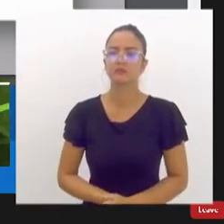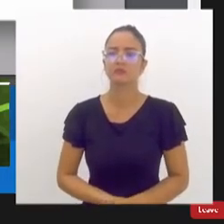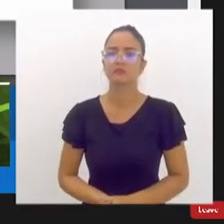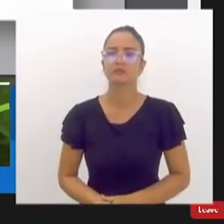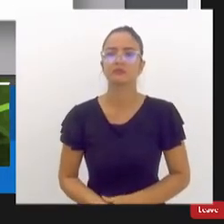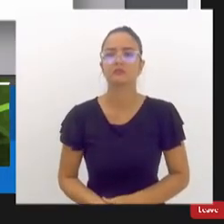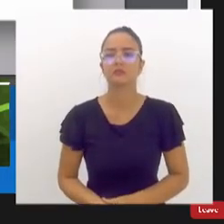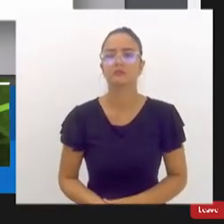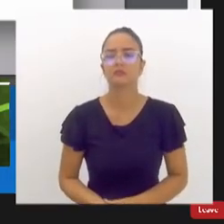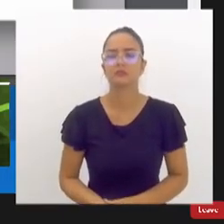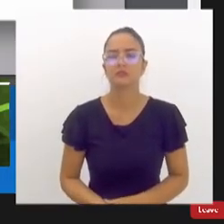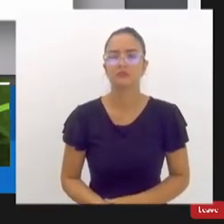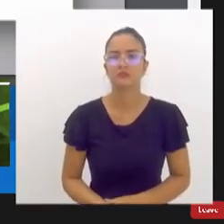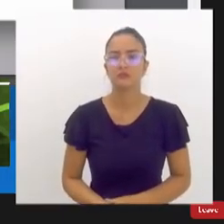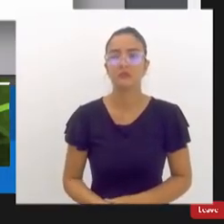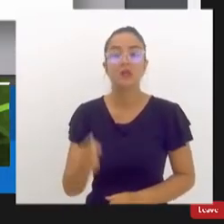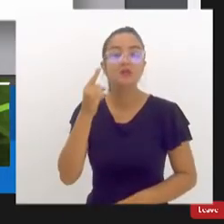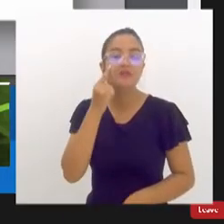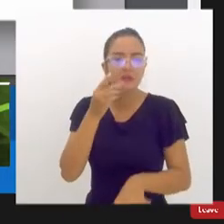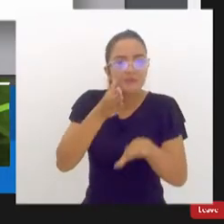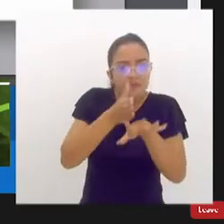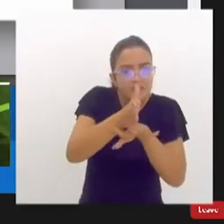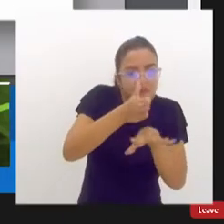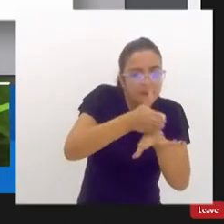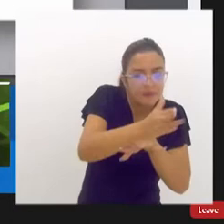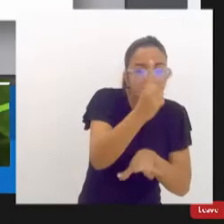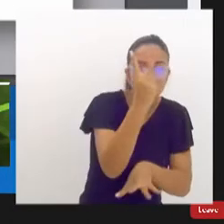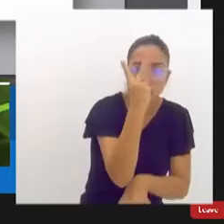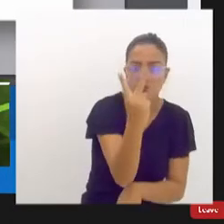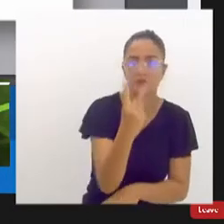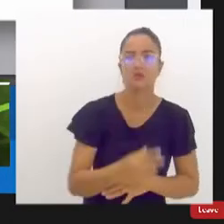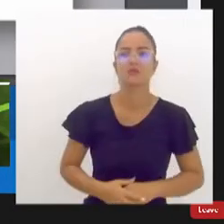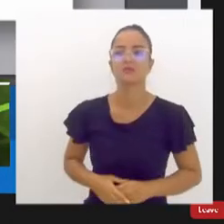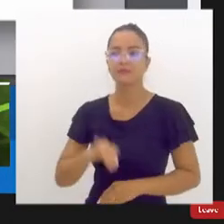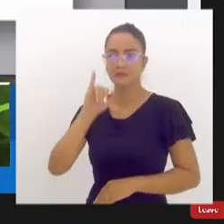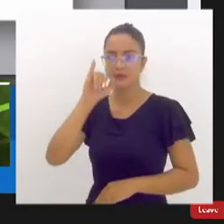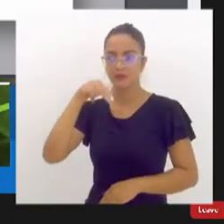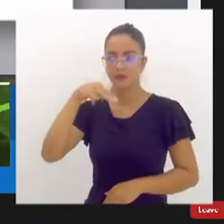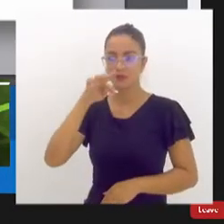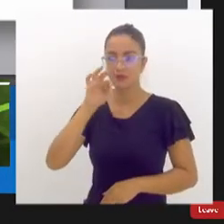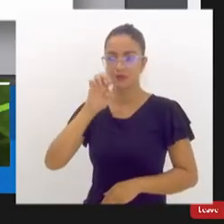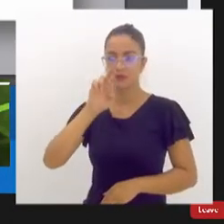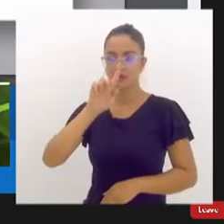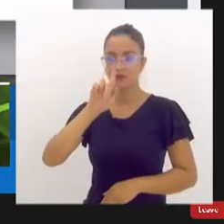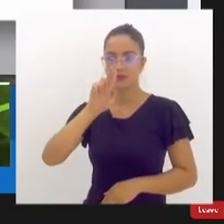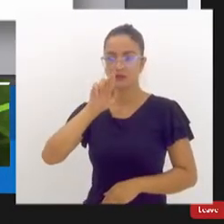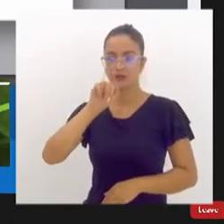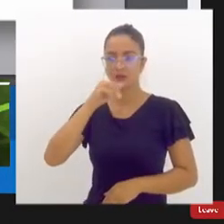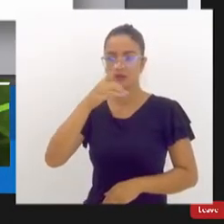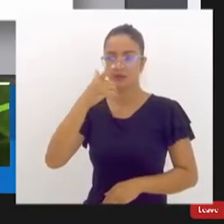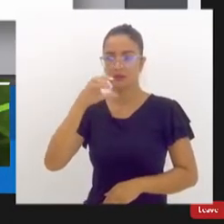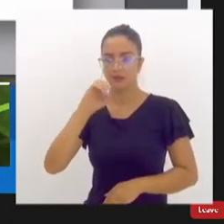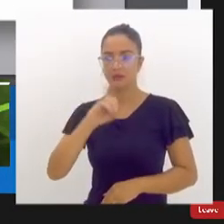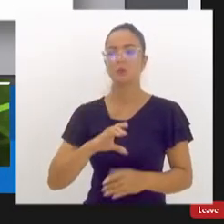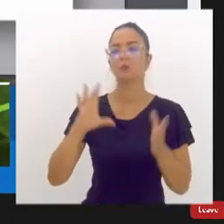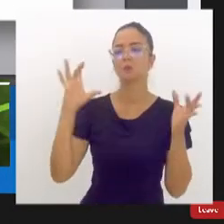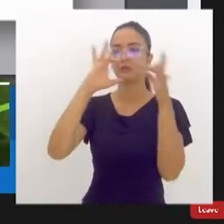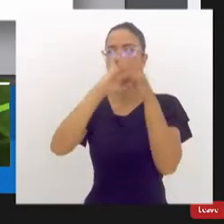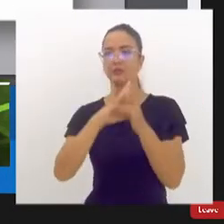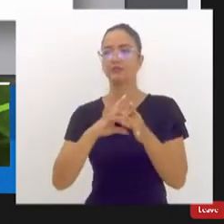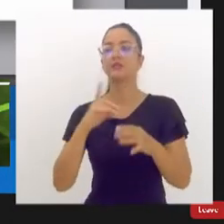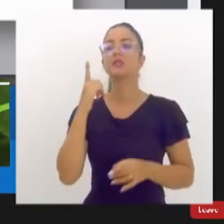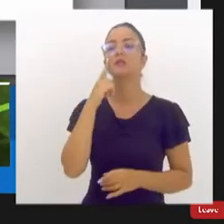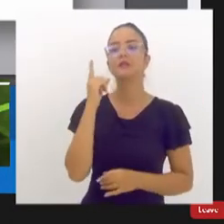Obrigado. O nosso segundo eixo é o eixo de integração. Esse ano nós destacamos a participação